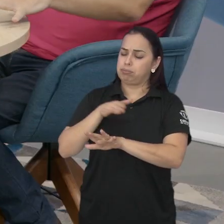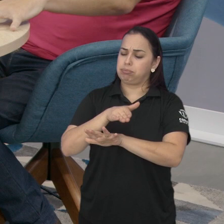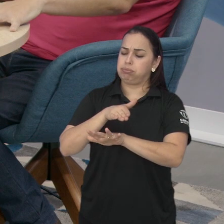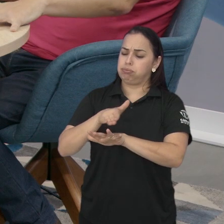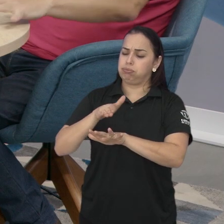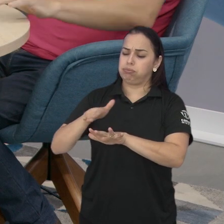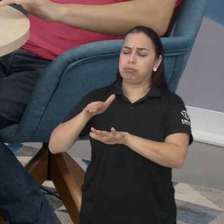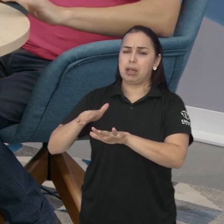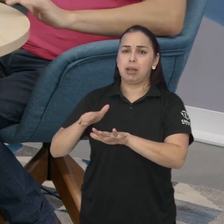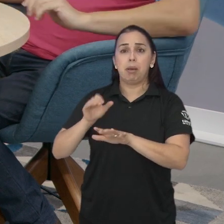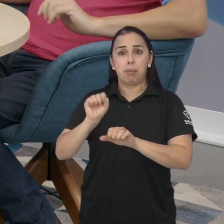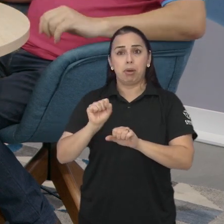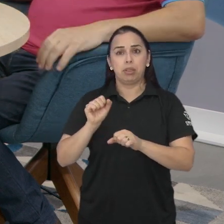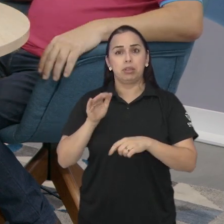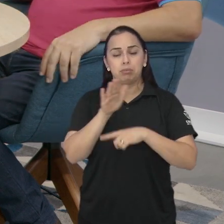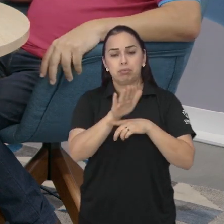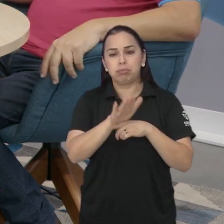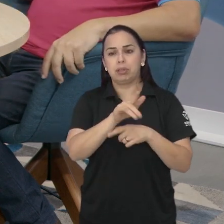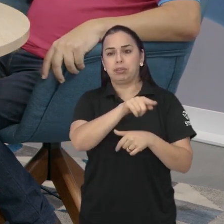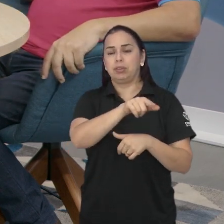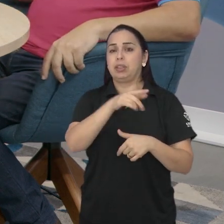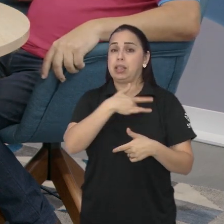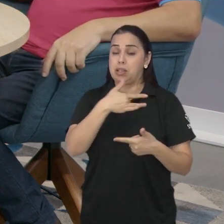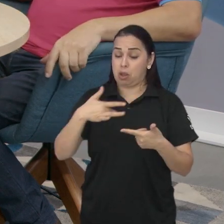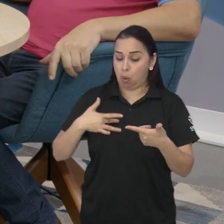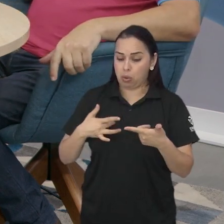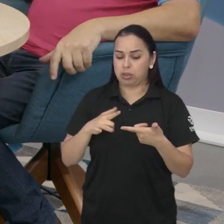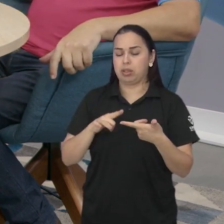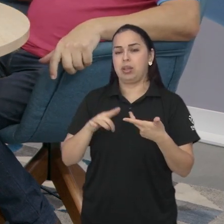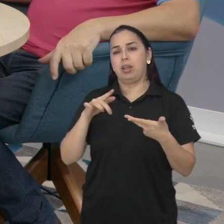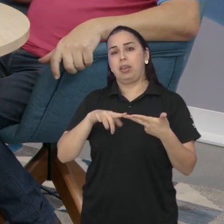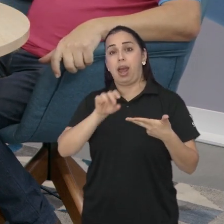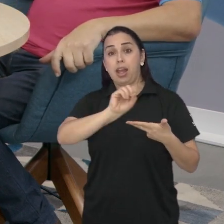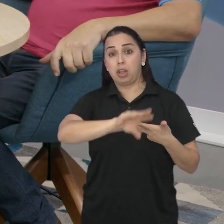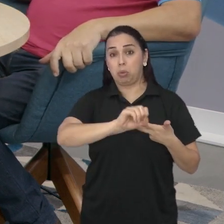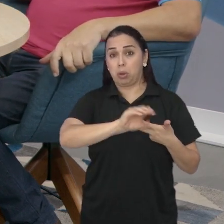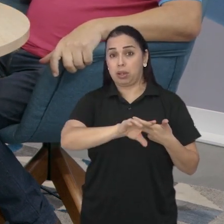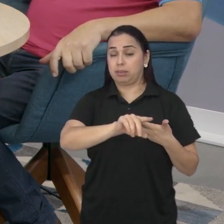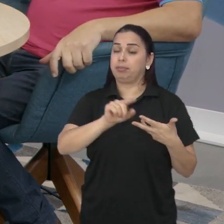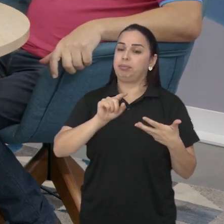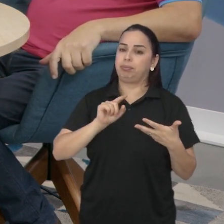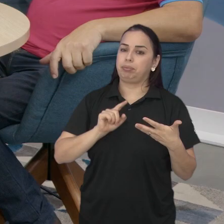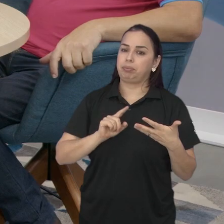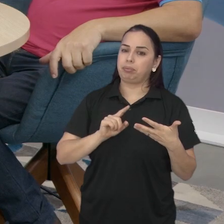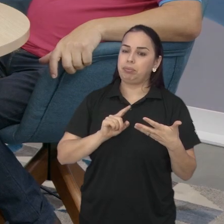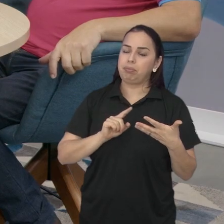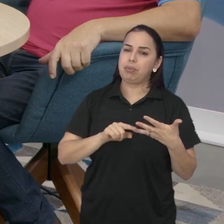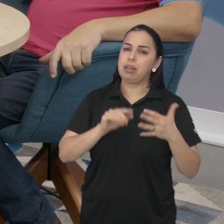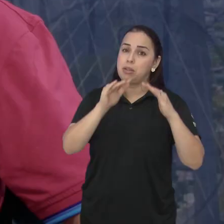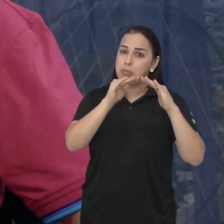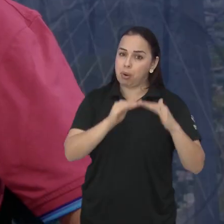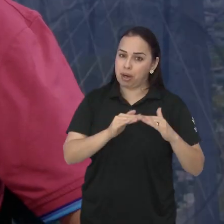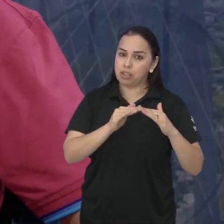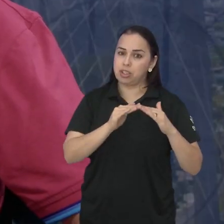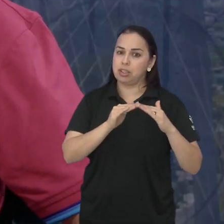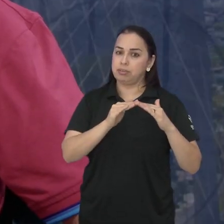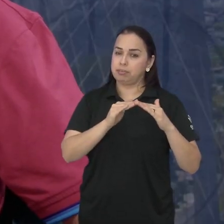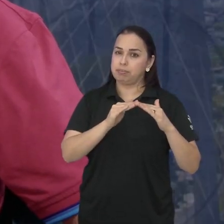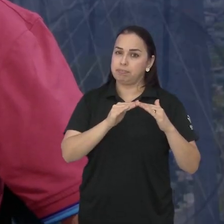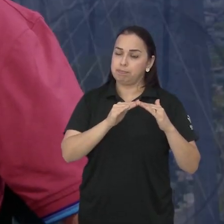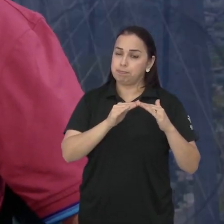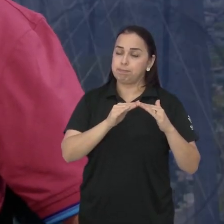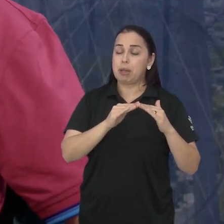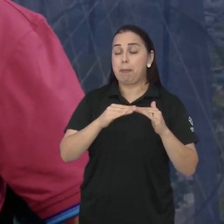pode ser a porta de entrada, mas há a necessidade da saúde, da educação, há a necessidade da habitação, da